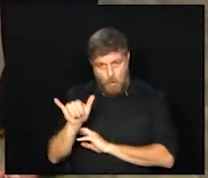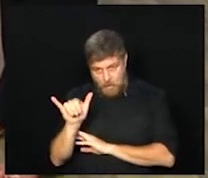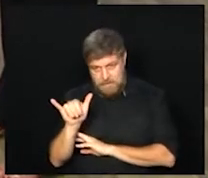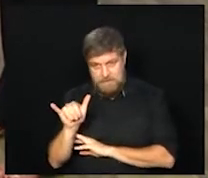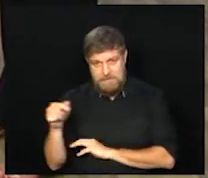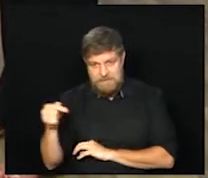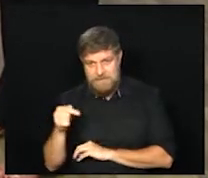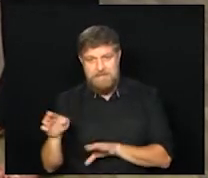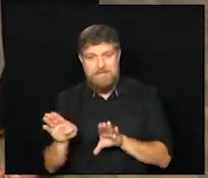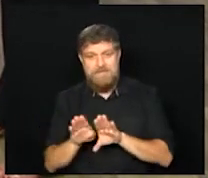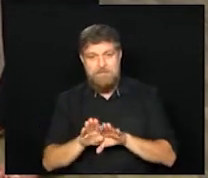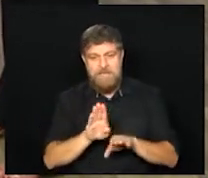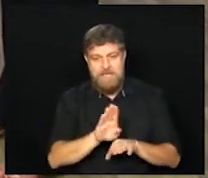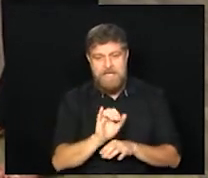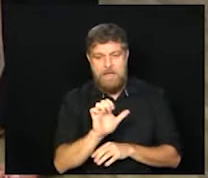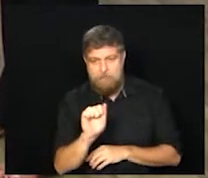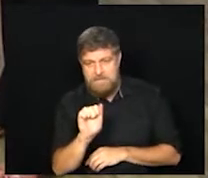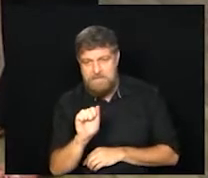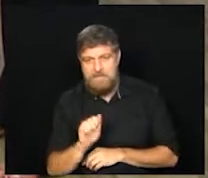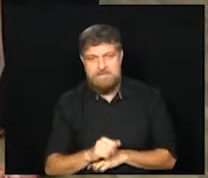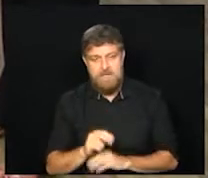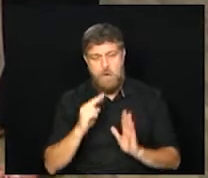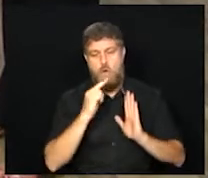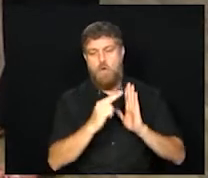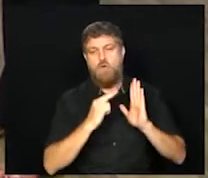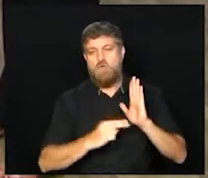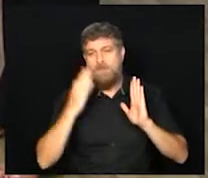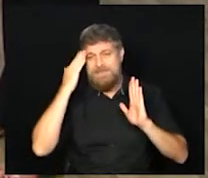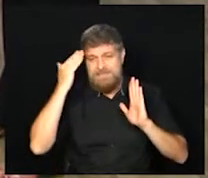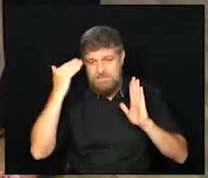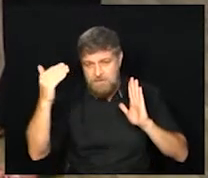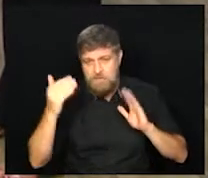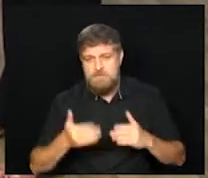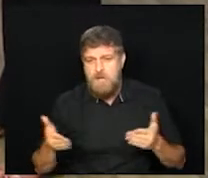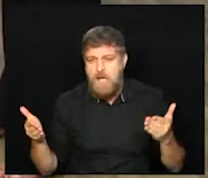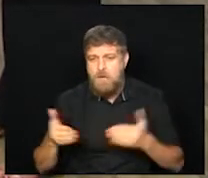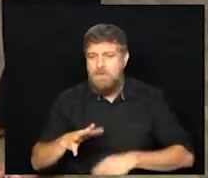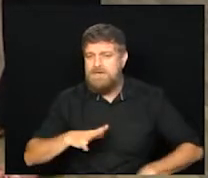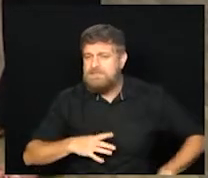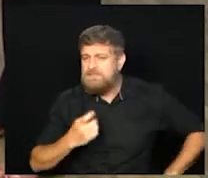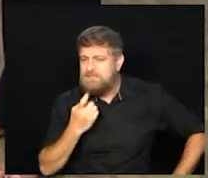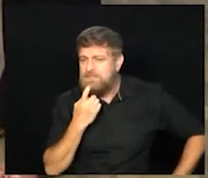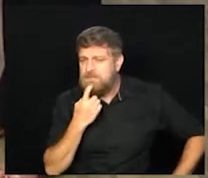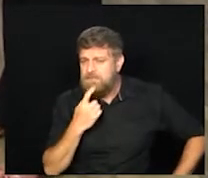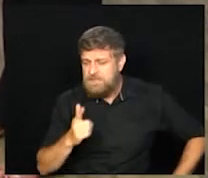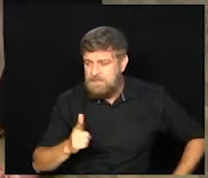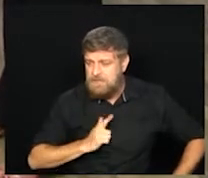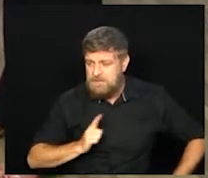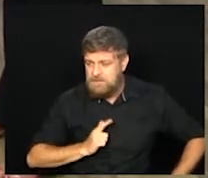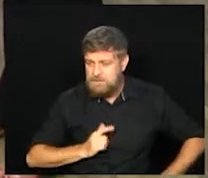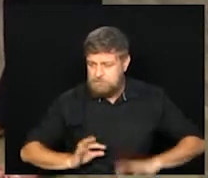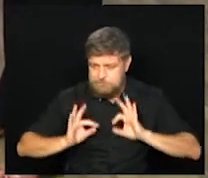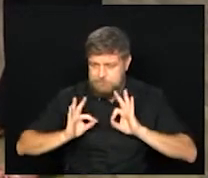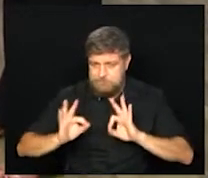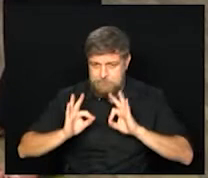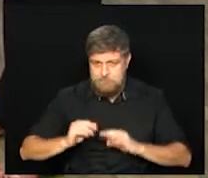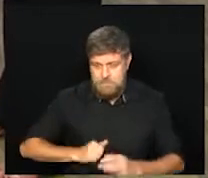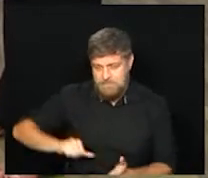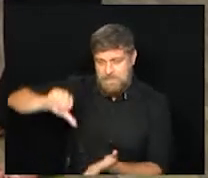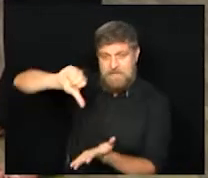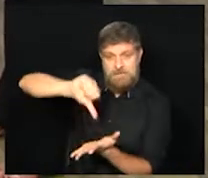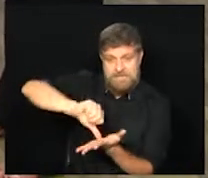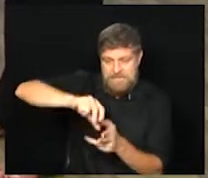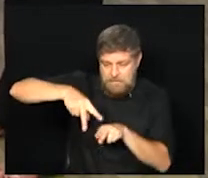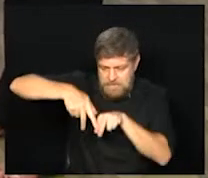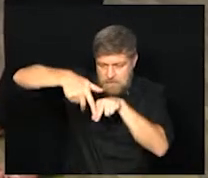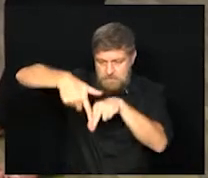a Bia Sodré, que são nomes nacionais. Agora, a cidade de Campinas tem tudo para ser a capital do